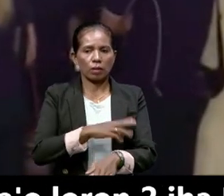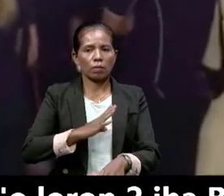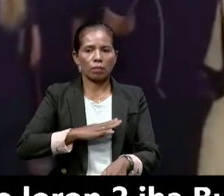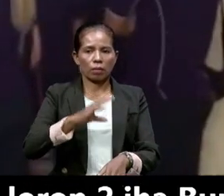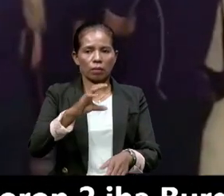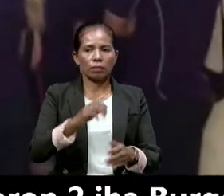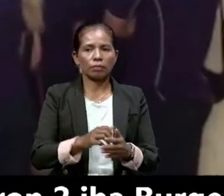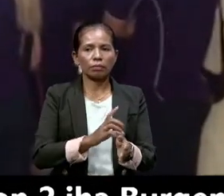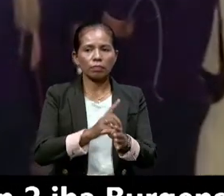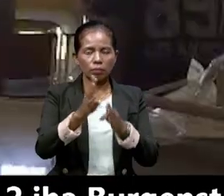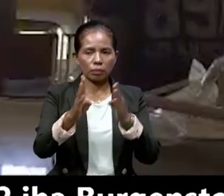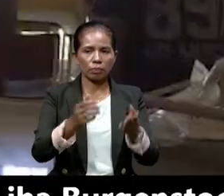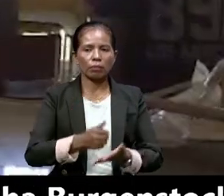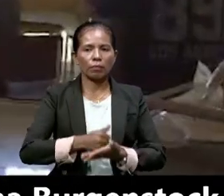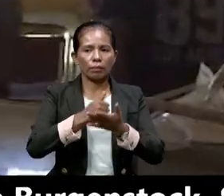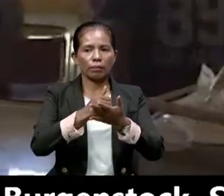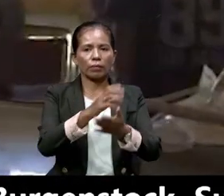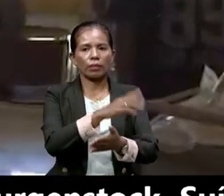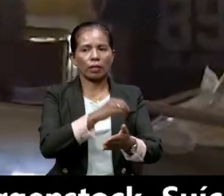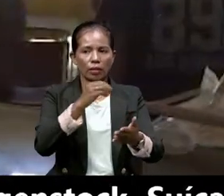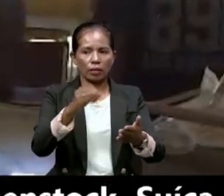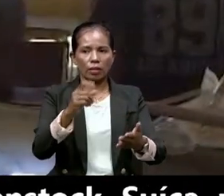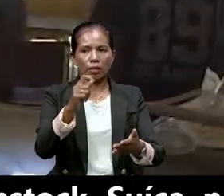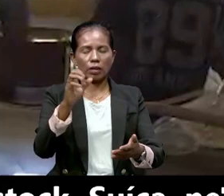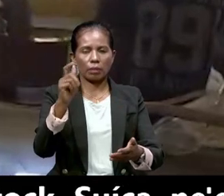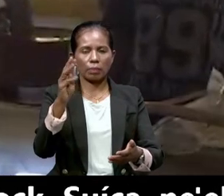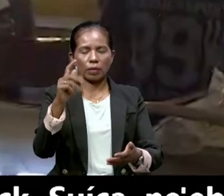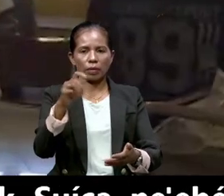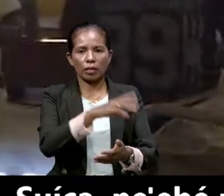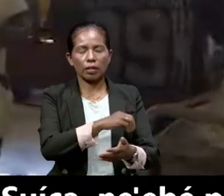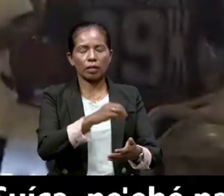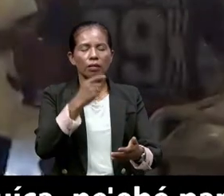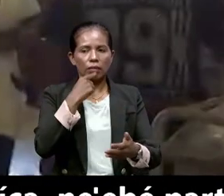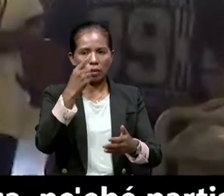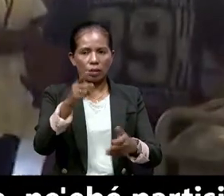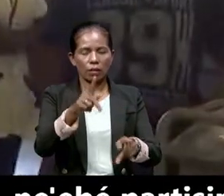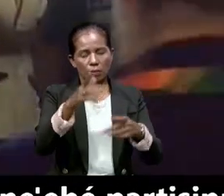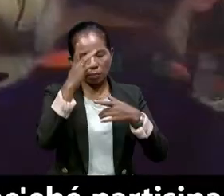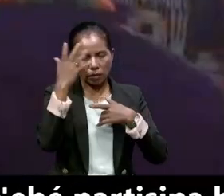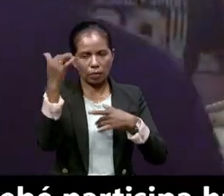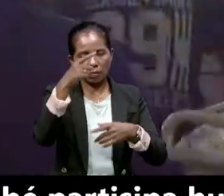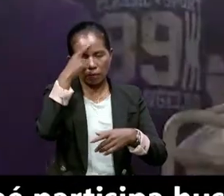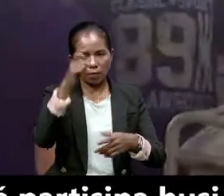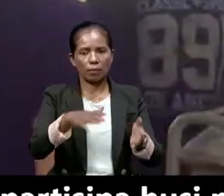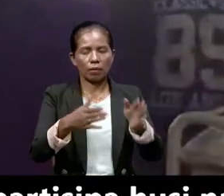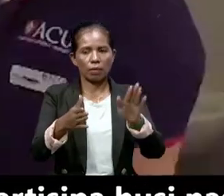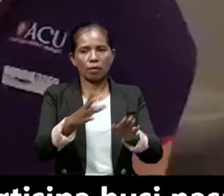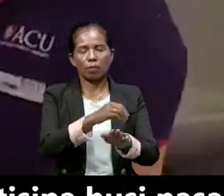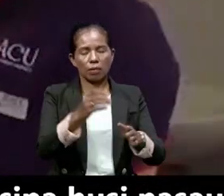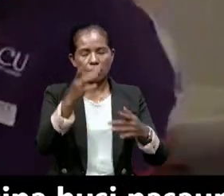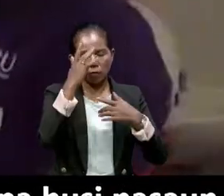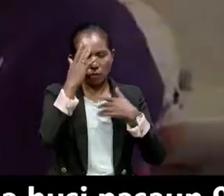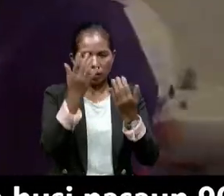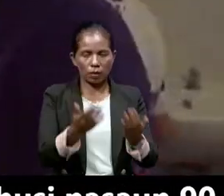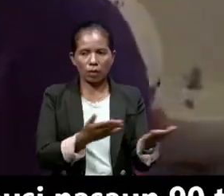Balcão. Diretor apoio diagnóstico no terapêutico Alcino Timóteo Gaio Hateten. Paciente sirene mate tamba, balo condição grave ona,